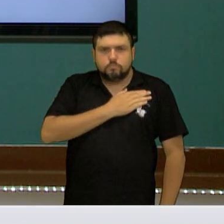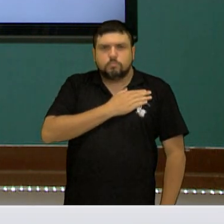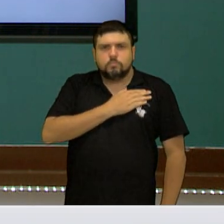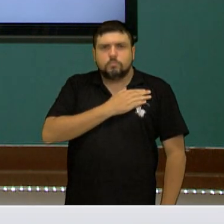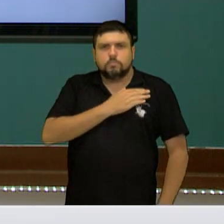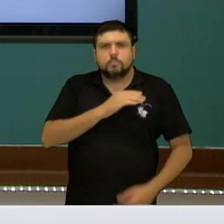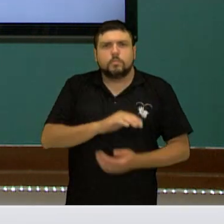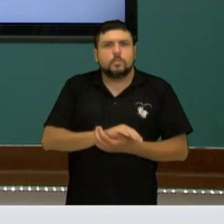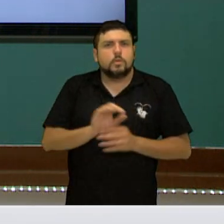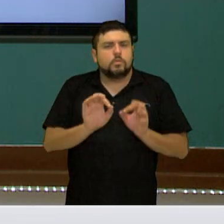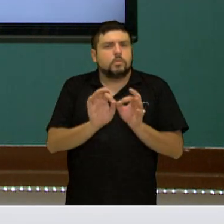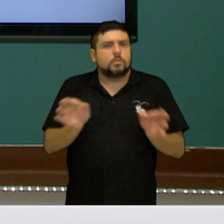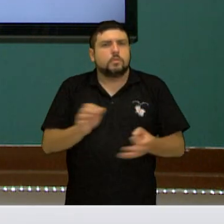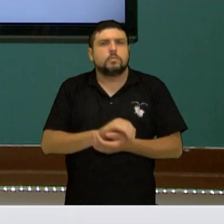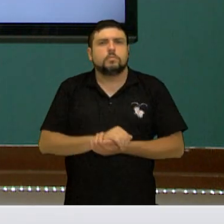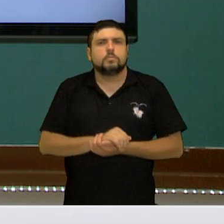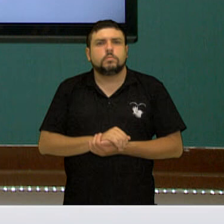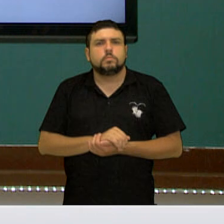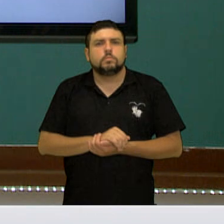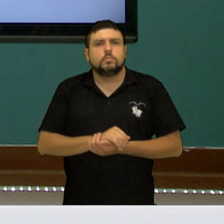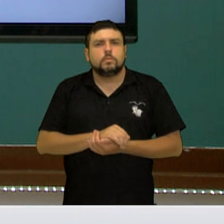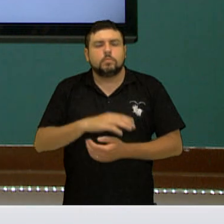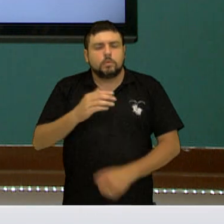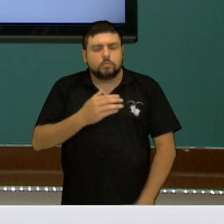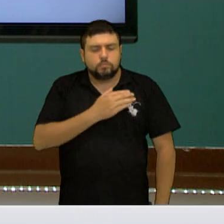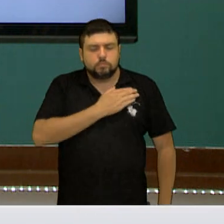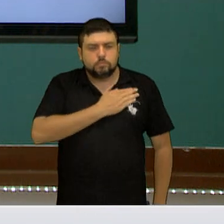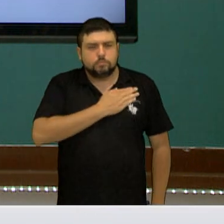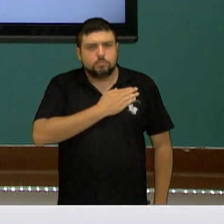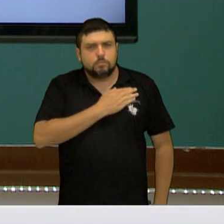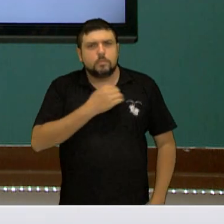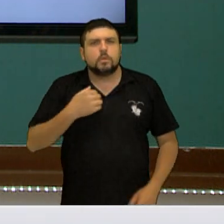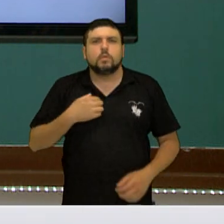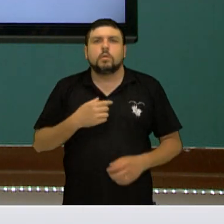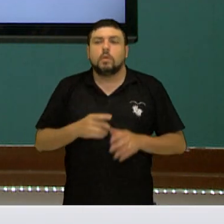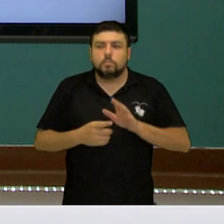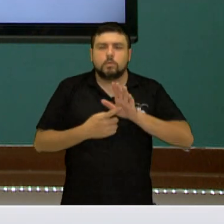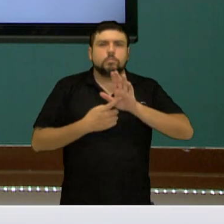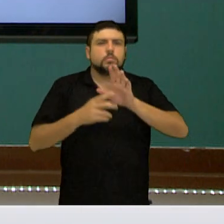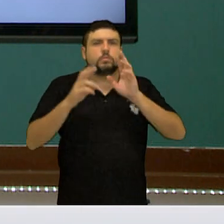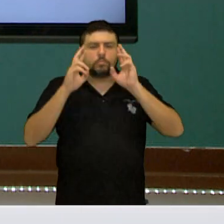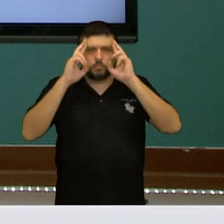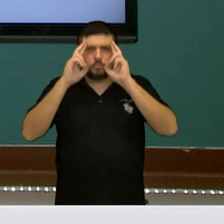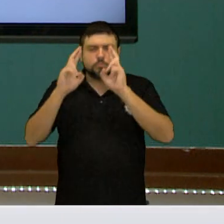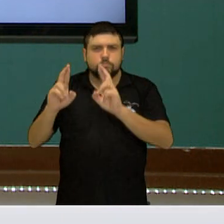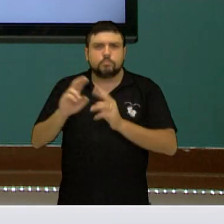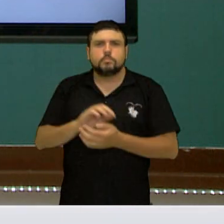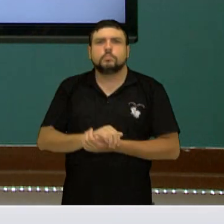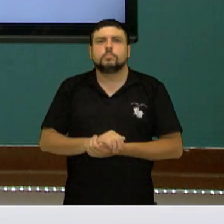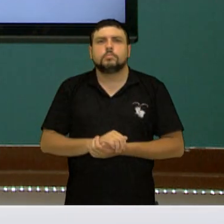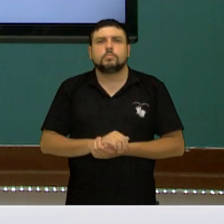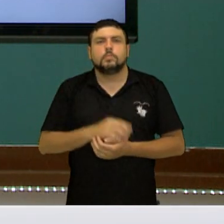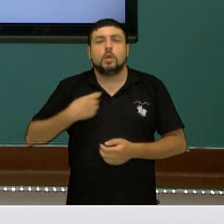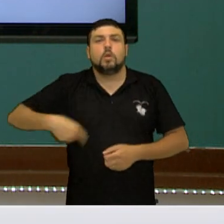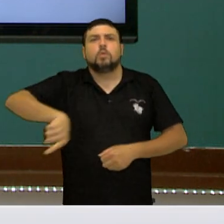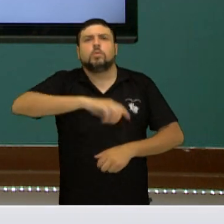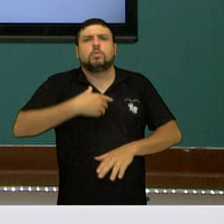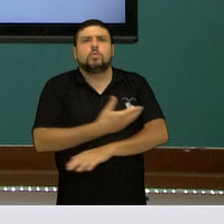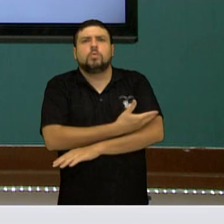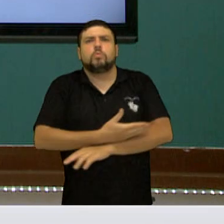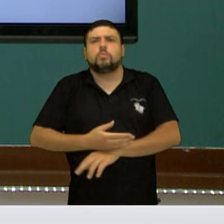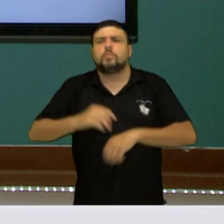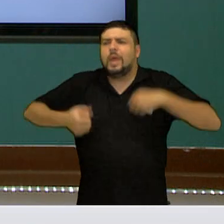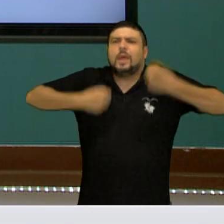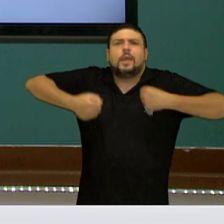curvada. Pronto, você está cumprimentando de forma com muito respeito. Nós estamos acostumados a chegar e abraço e